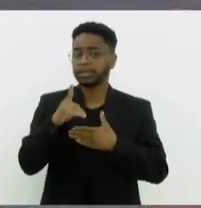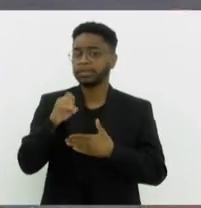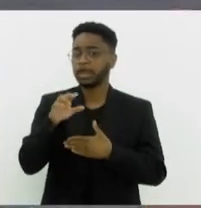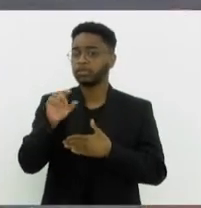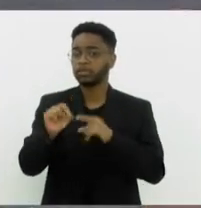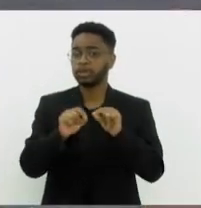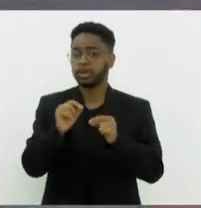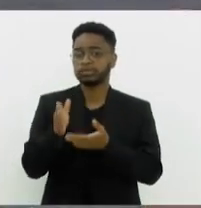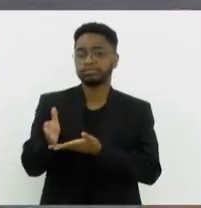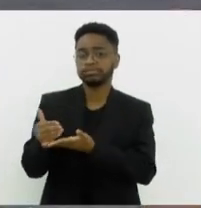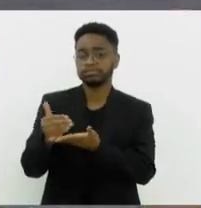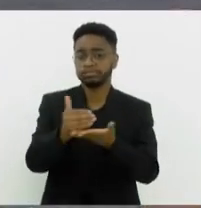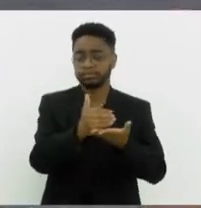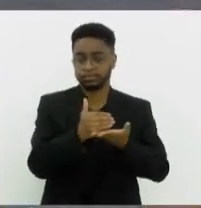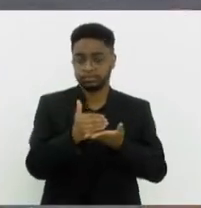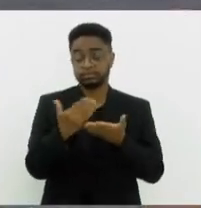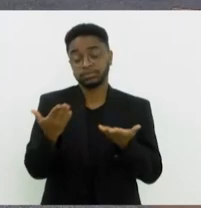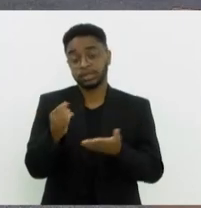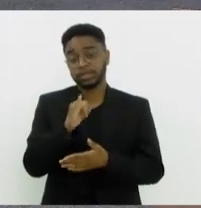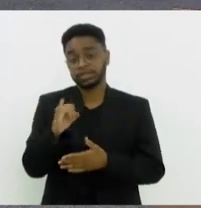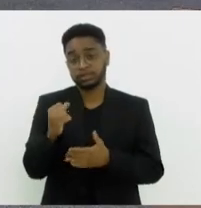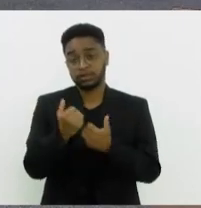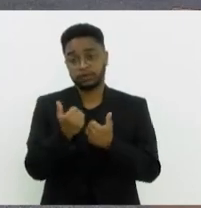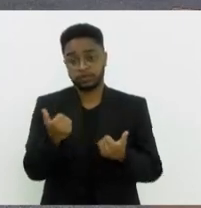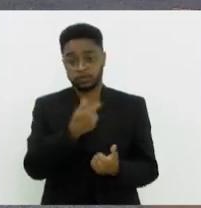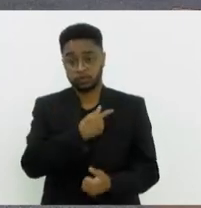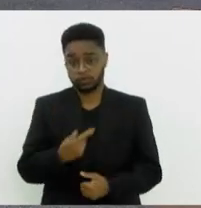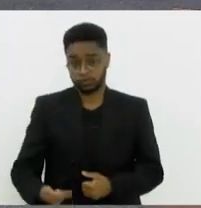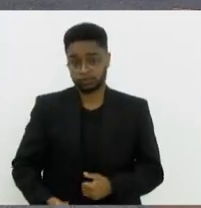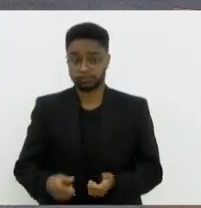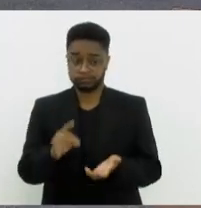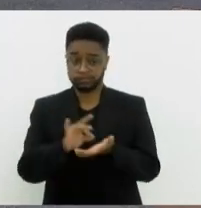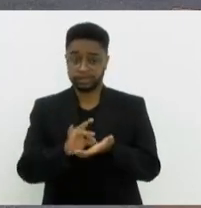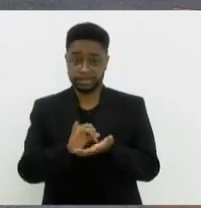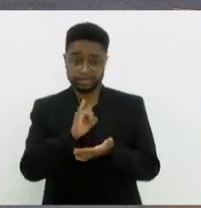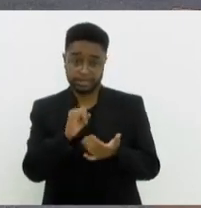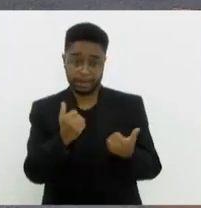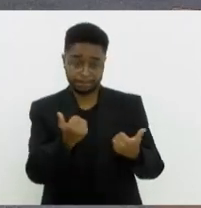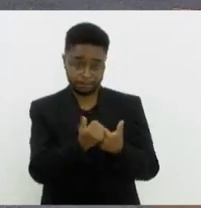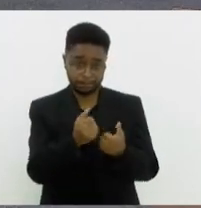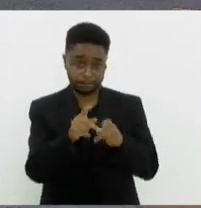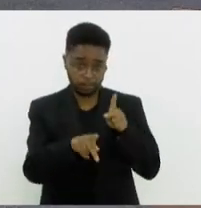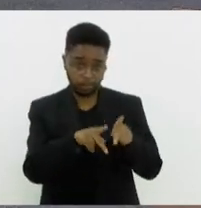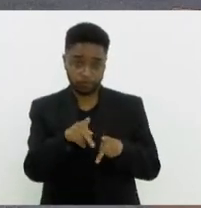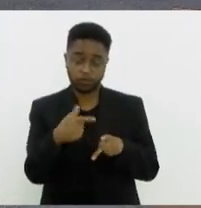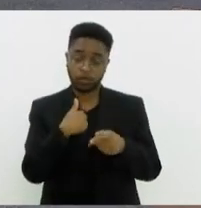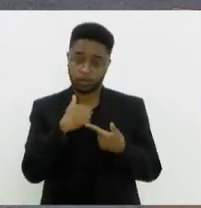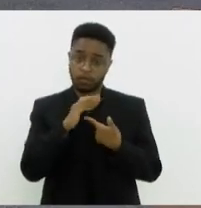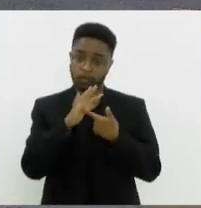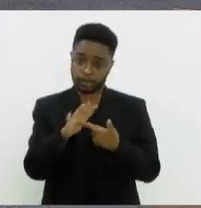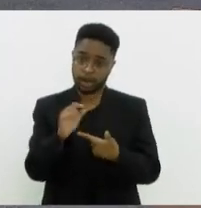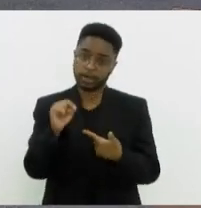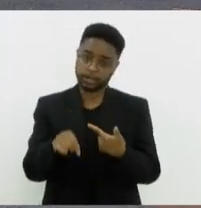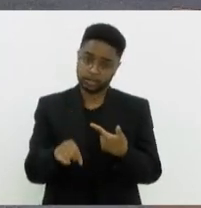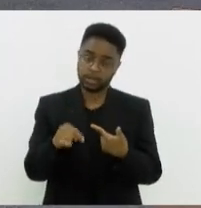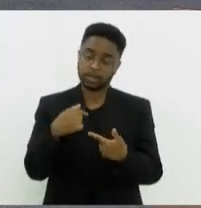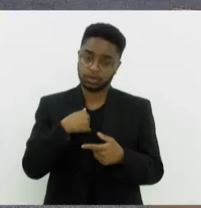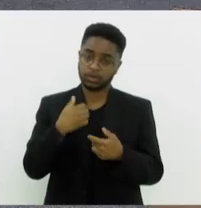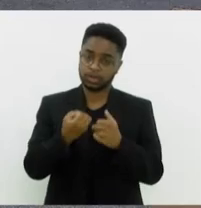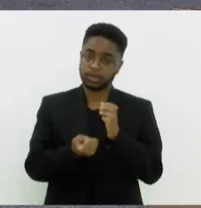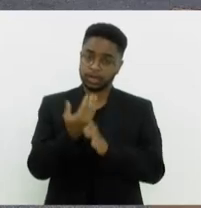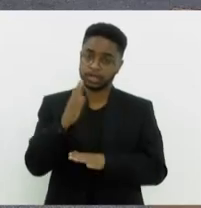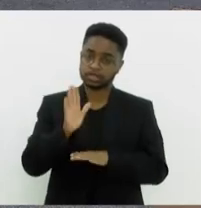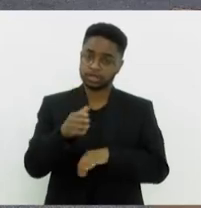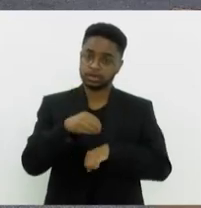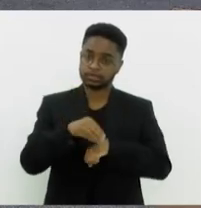máfia. Então, aqui, já que vamos ver se o governador realmente está do lado do povo ou do lado da máfia, eu vou apresentar aqui, ou melhor, já apresentei uma indicação